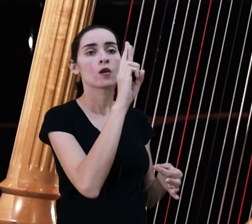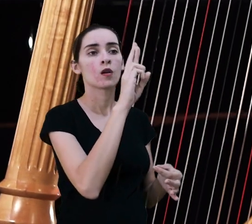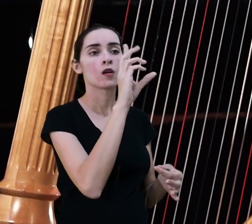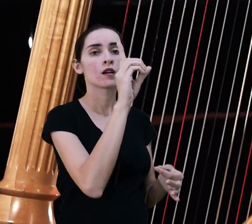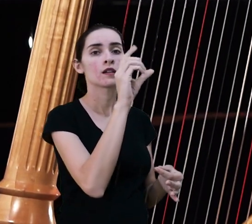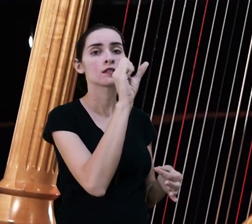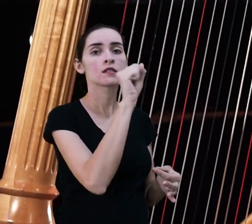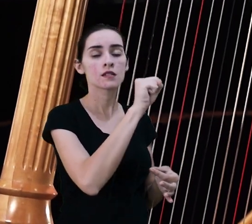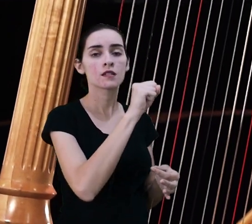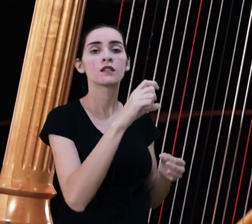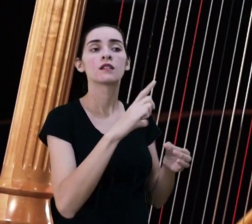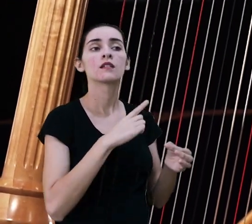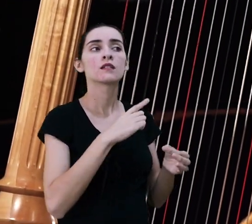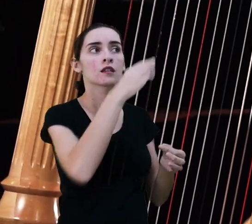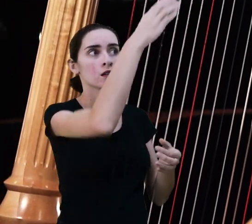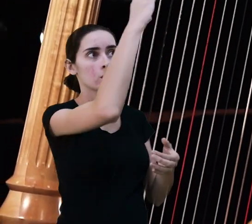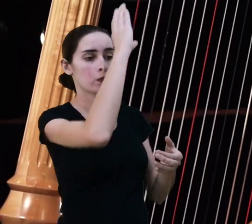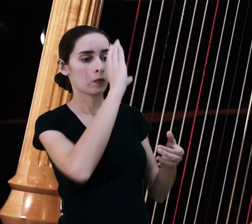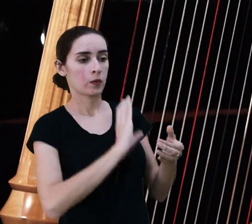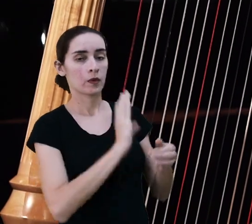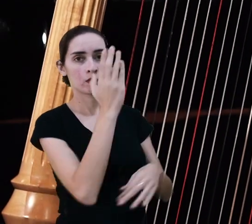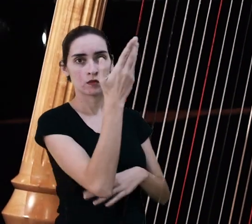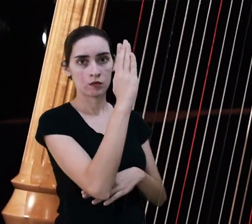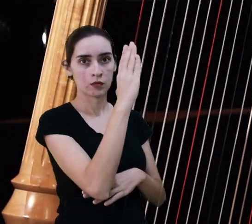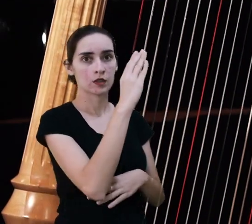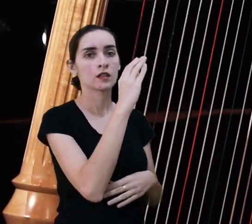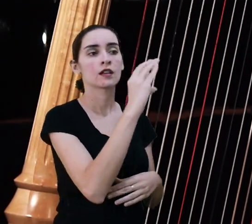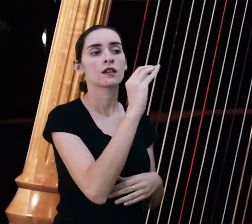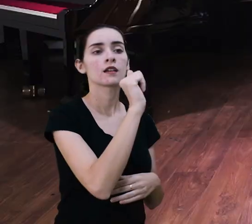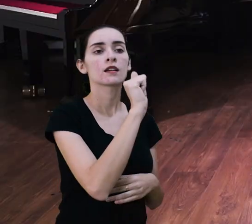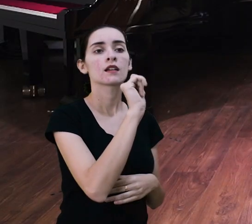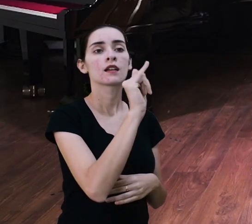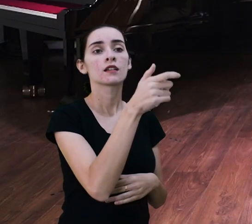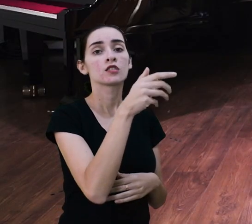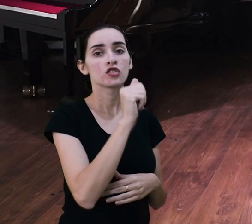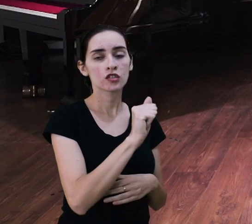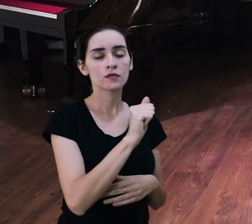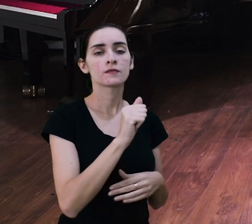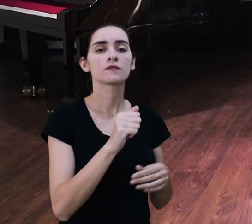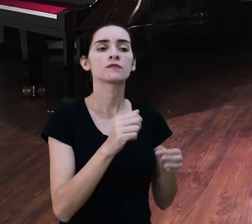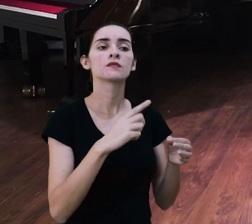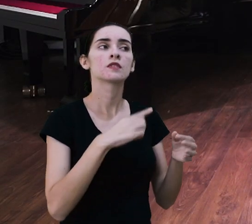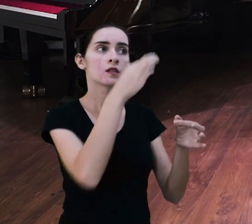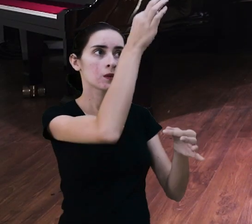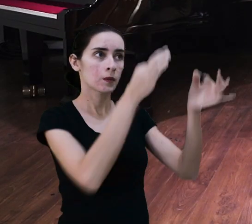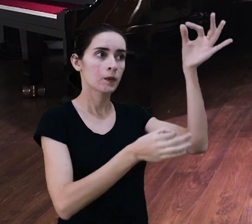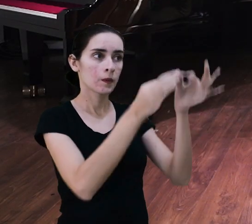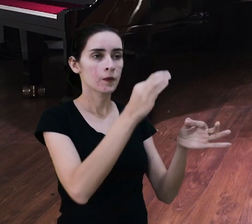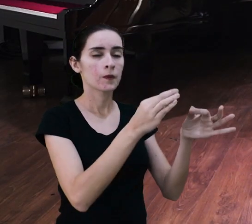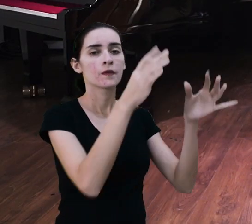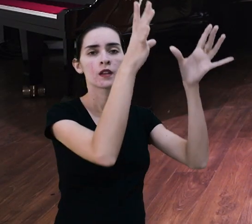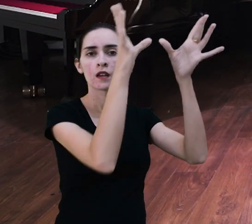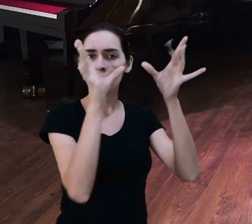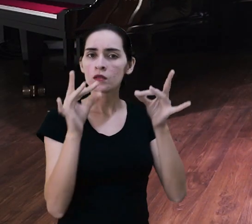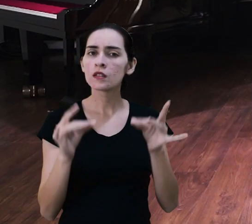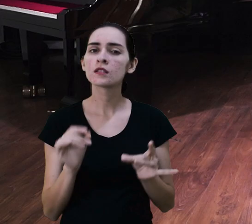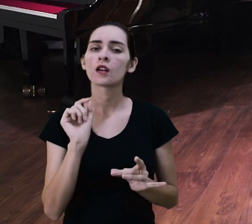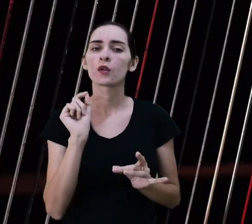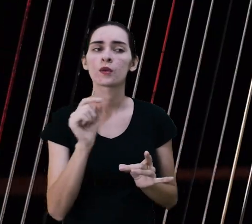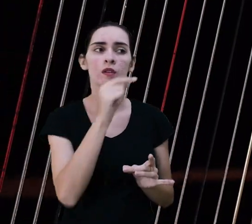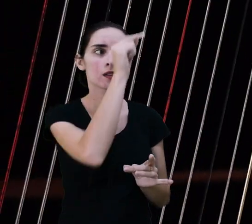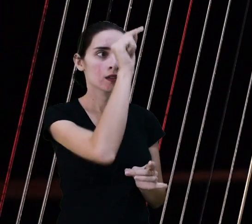esse corpo todo grande, onde ressoa o som. A gente tem as cordas e um detalhe das cordas que a gente tem